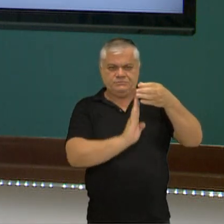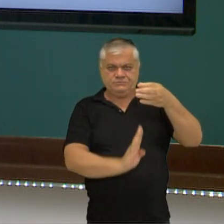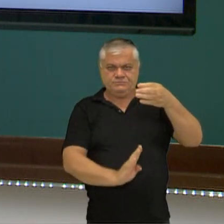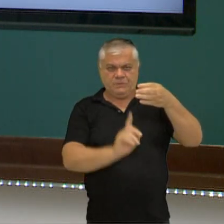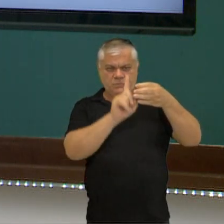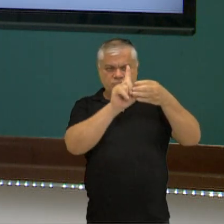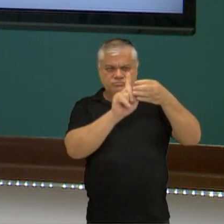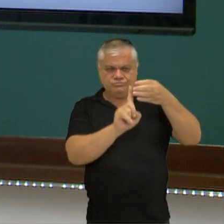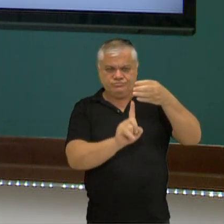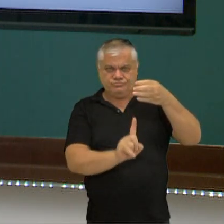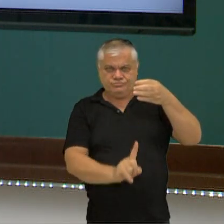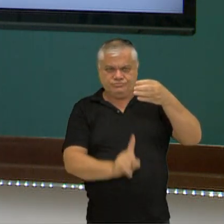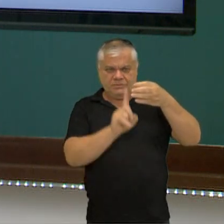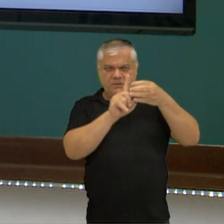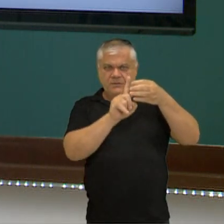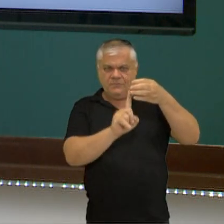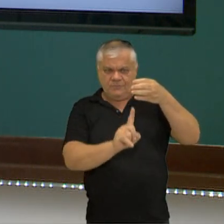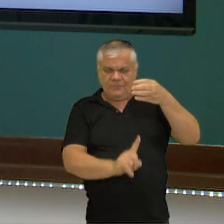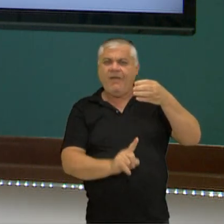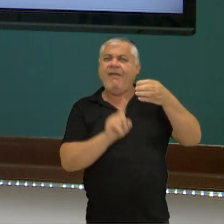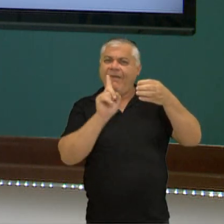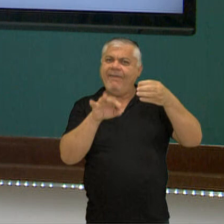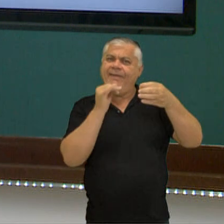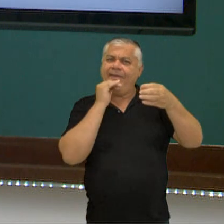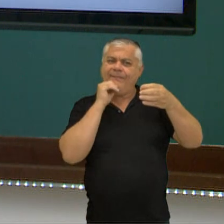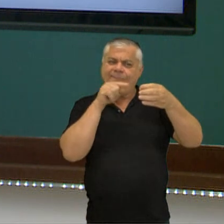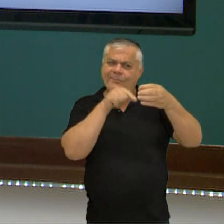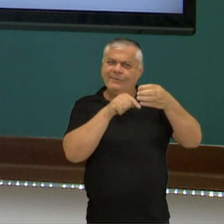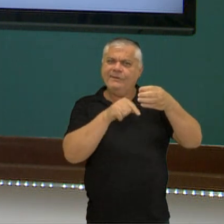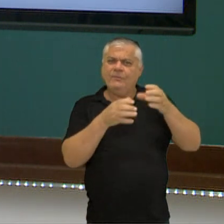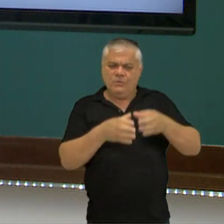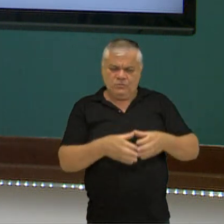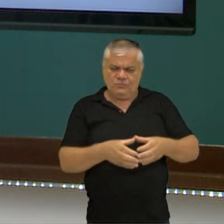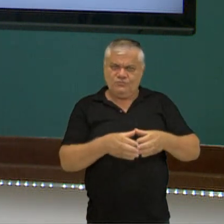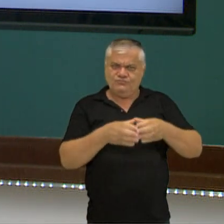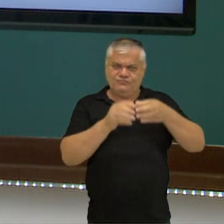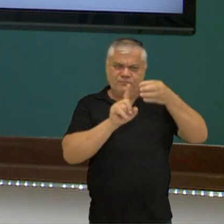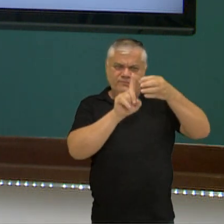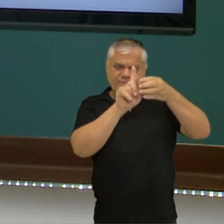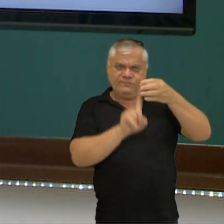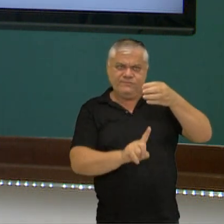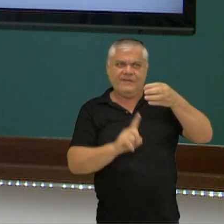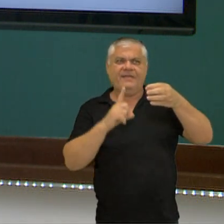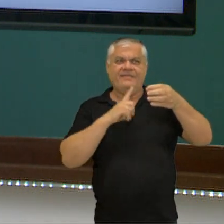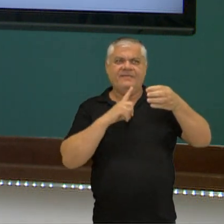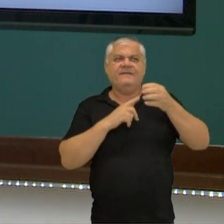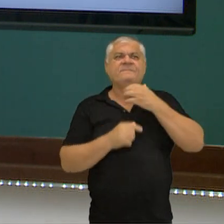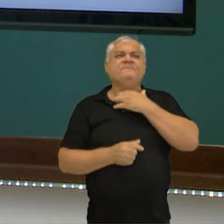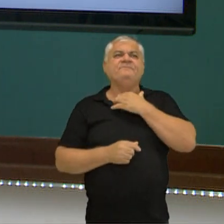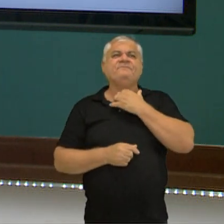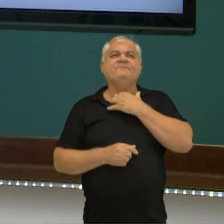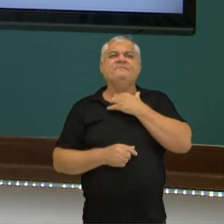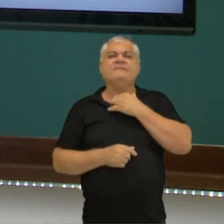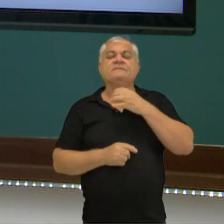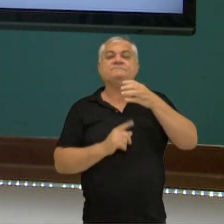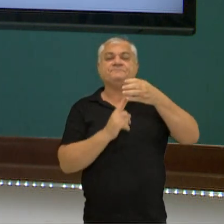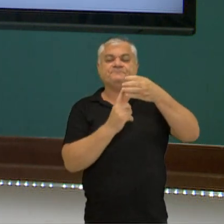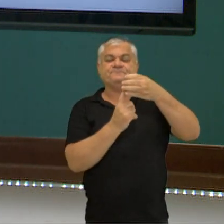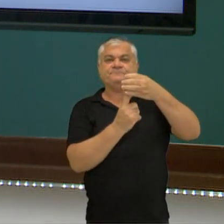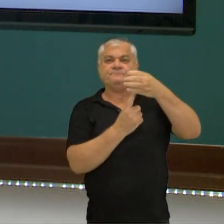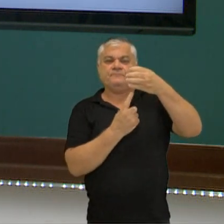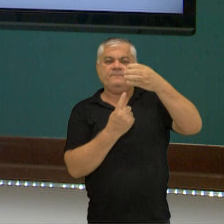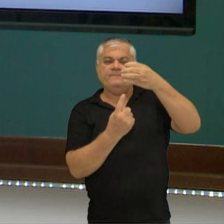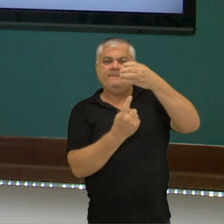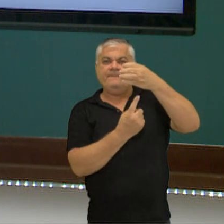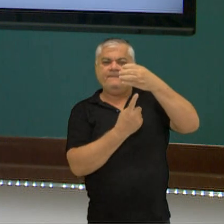a respeito, porque ele é um sólido de revolução, como a gente vai ter vários sólidos de revolução. E ele vai girar